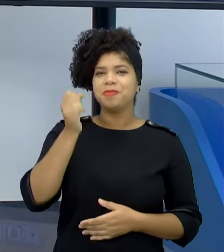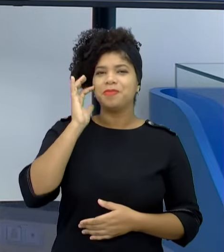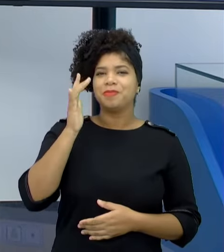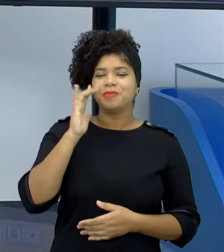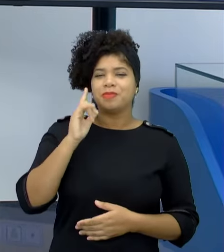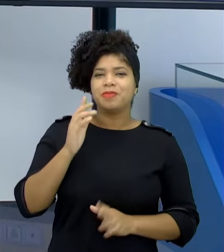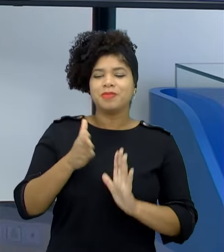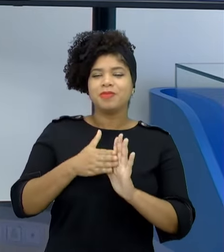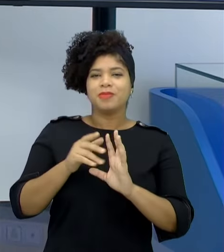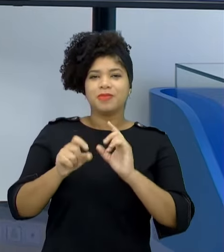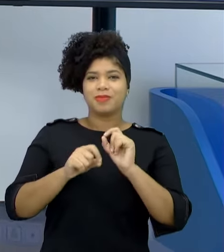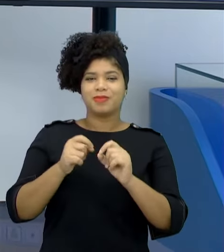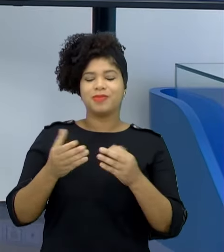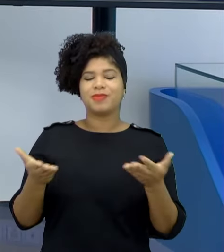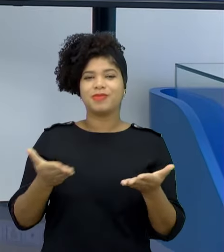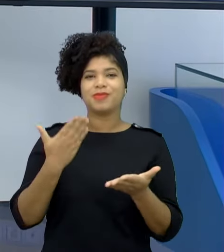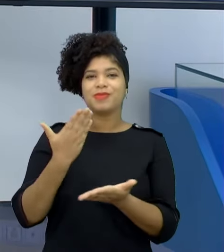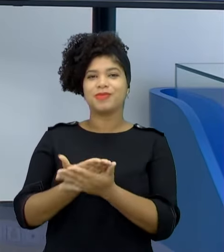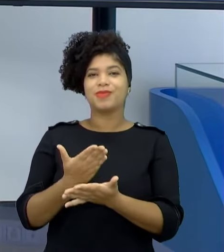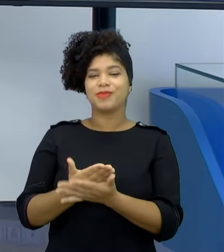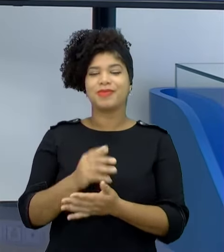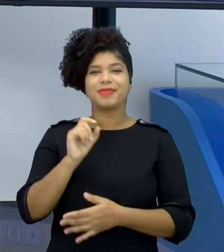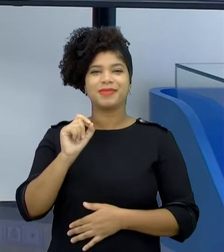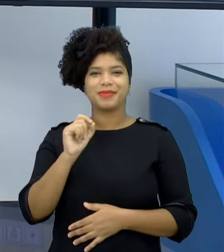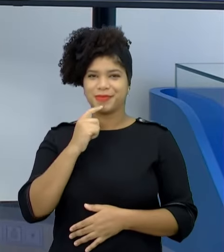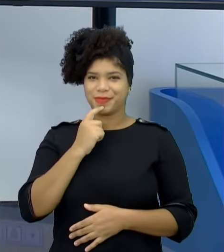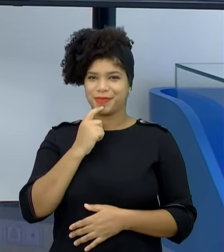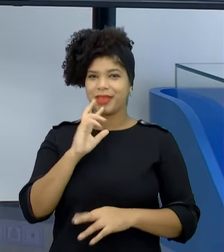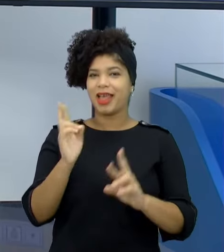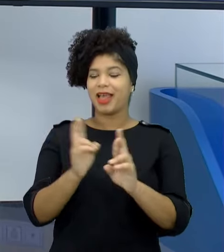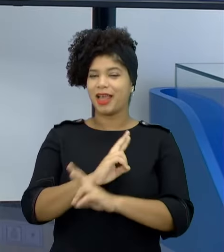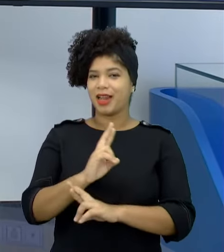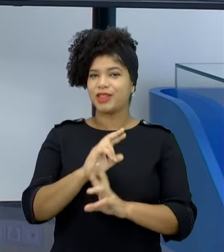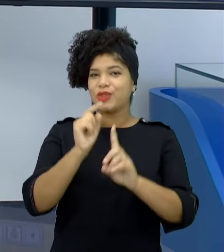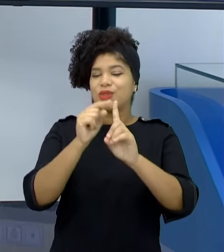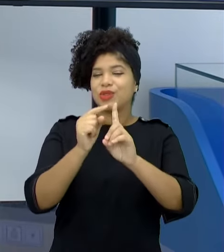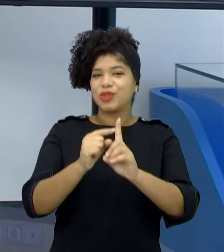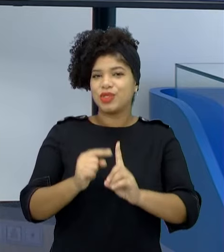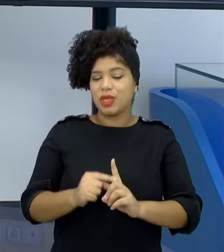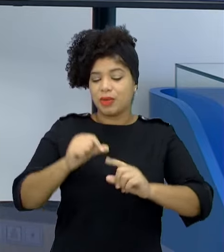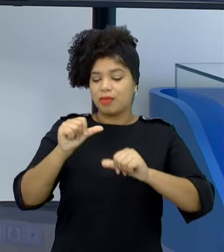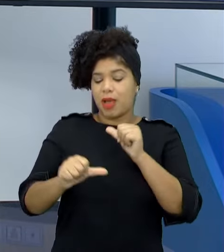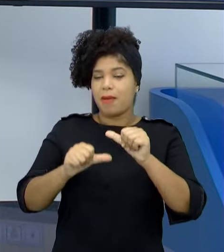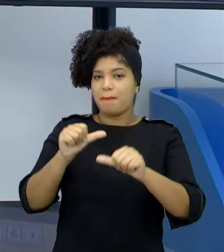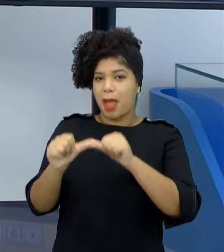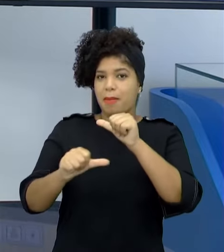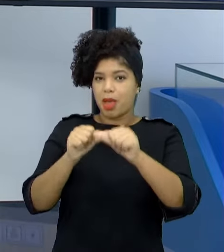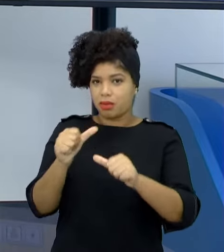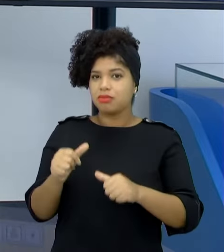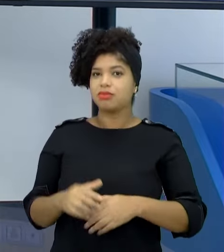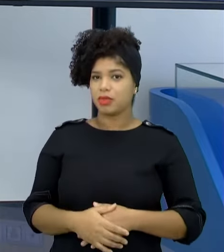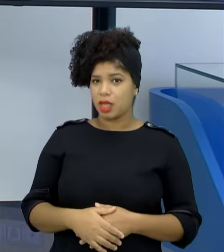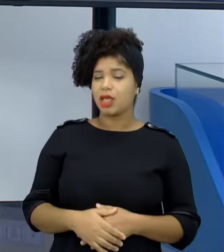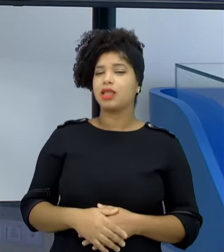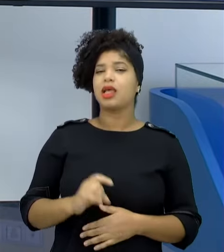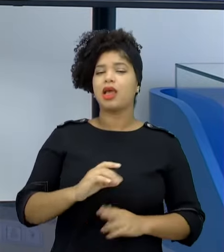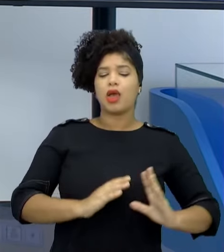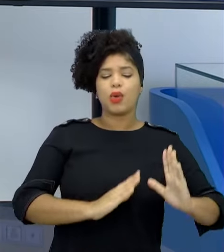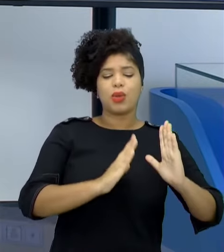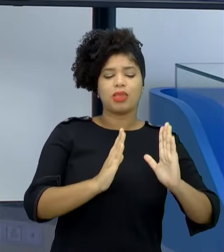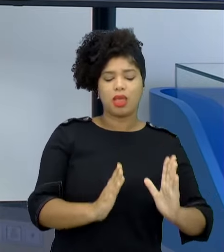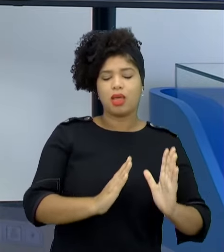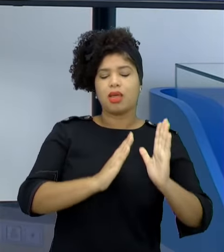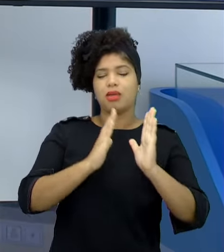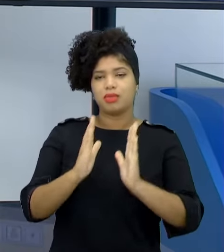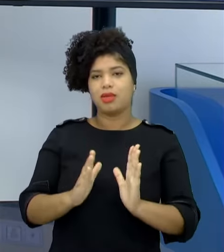nossa proposta aqui de associar aí os tipos de transformação decorrentes em cada etapa lá que